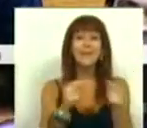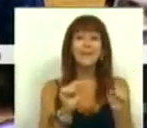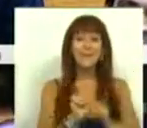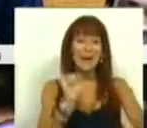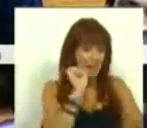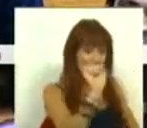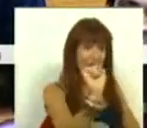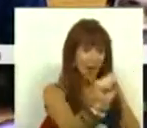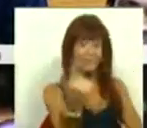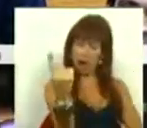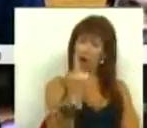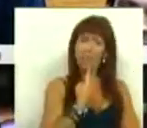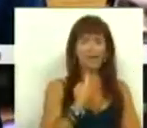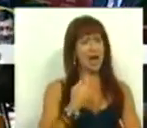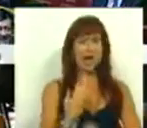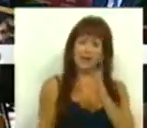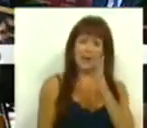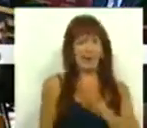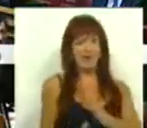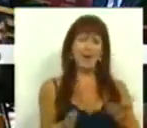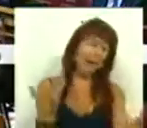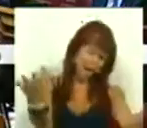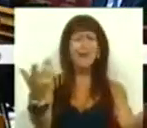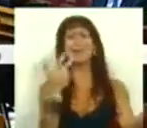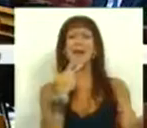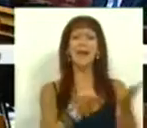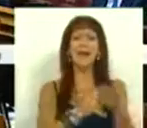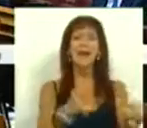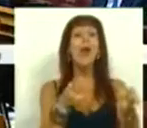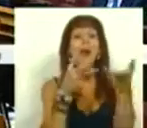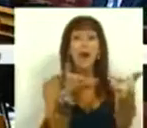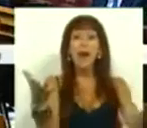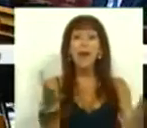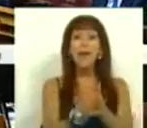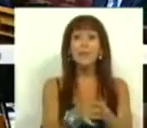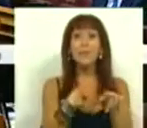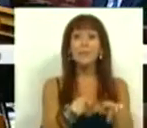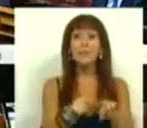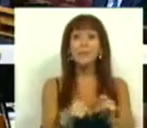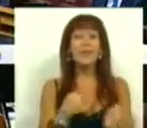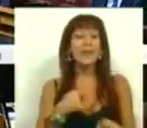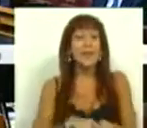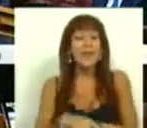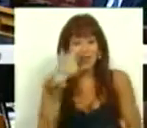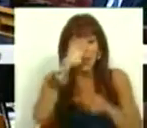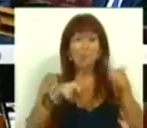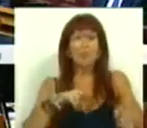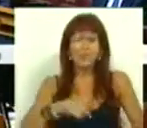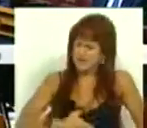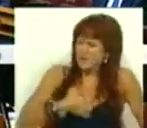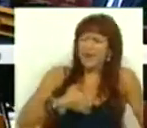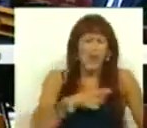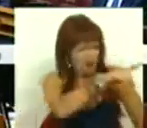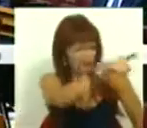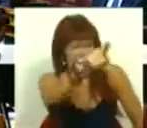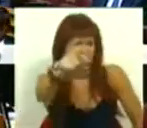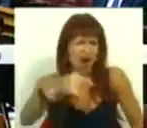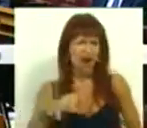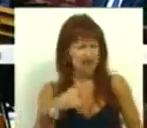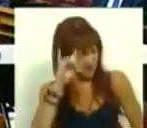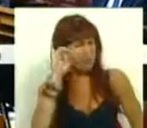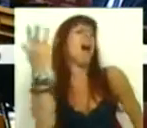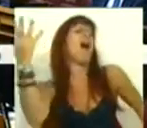que vocês nos obrigaram a criar. É essa a verdade e é isso que o povo português sente e que vocês